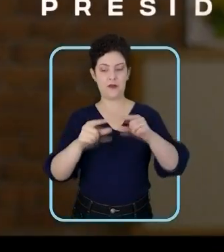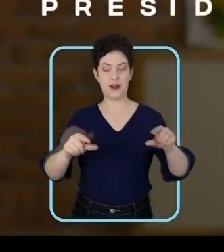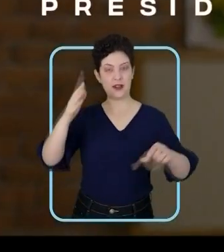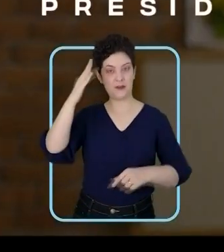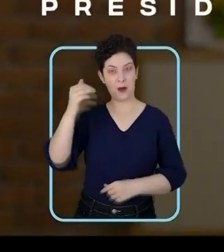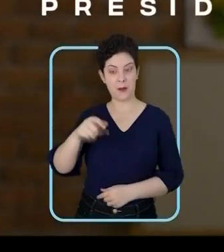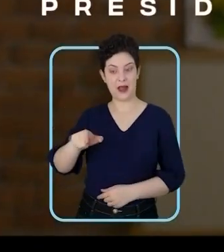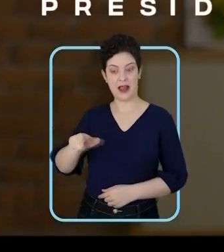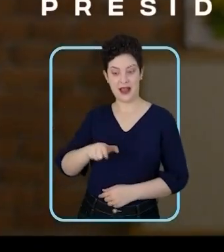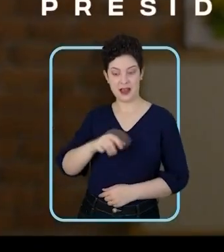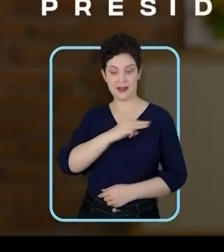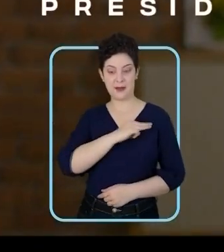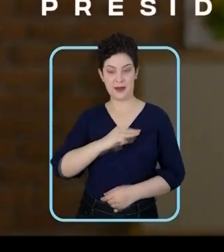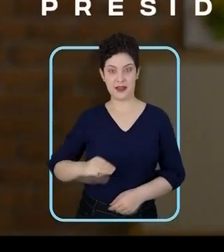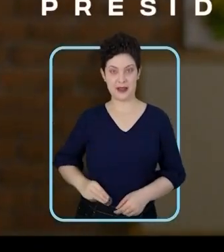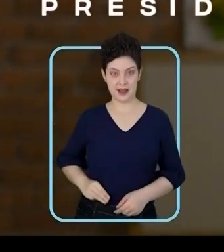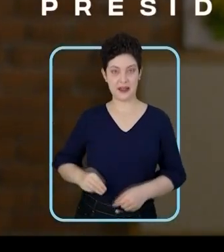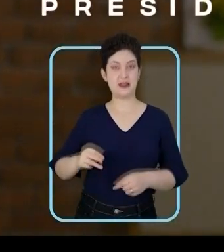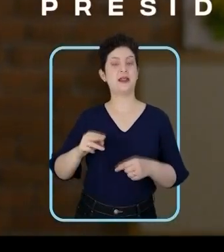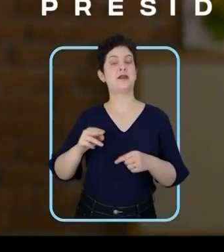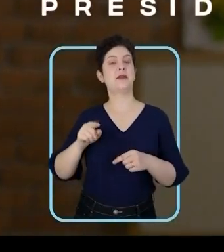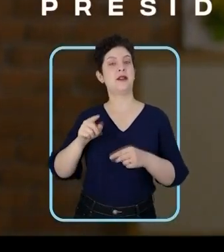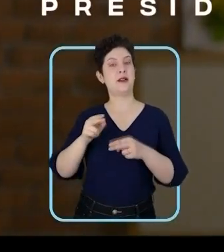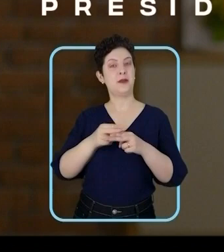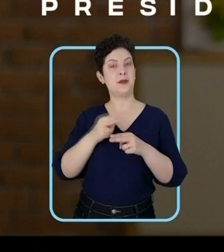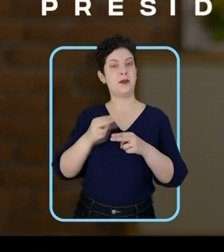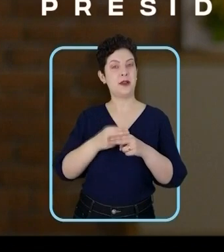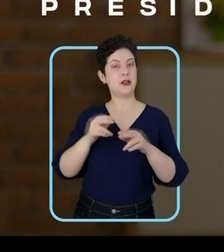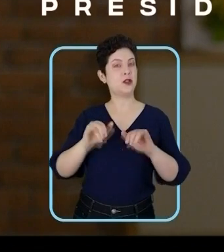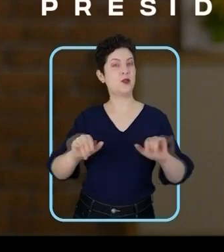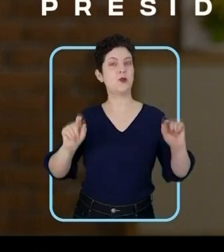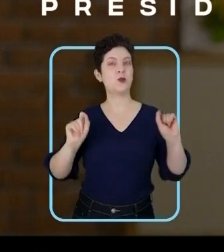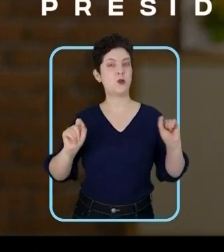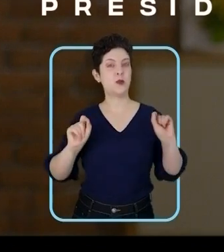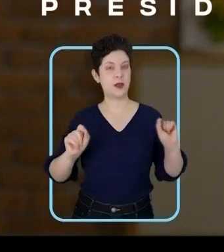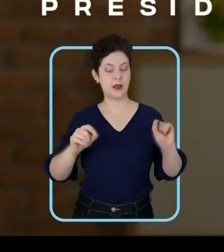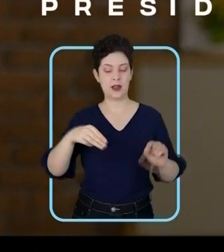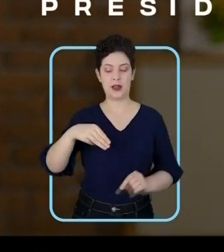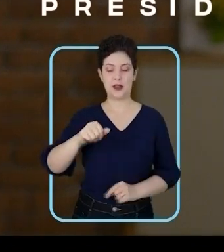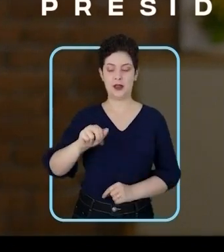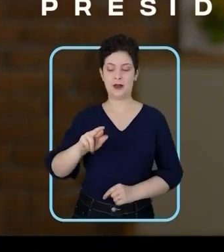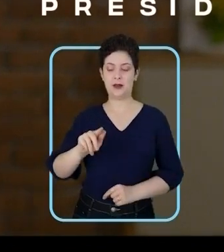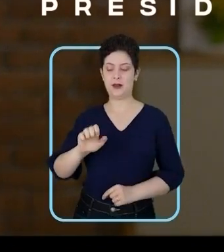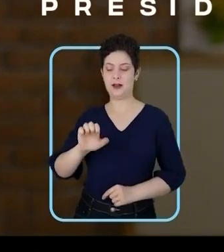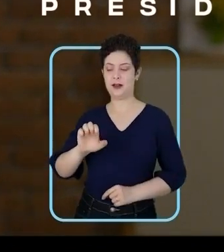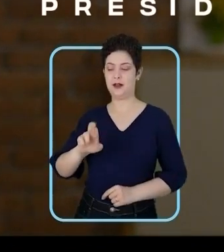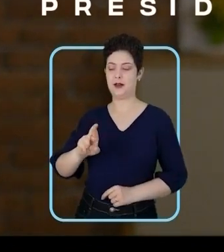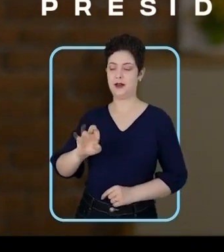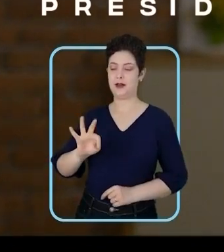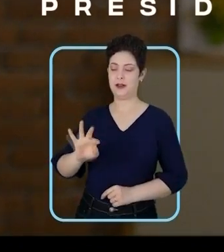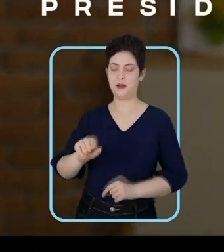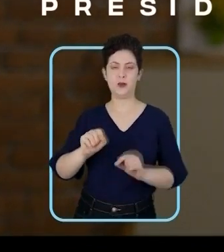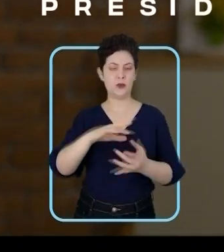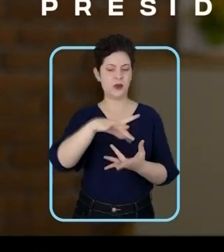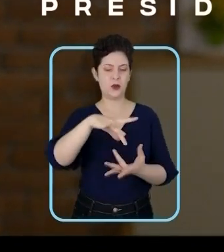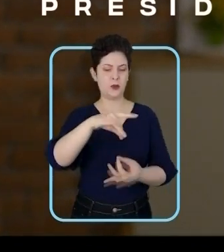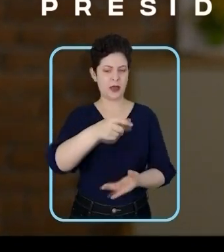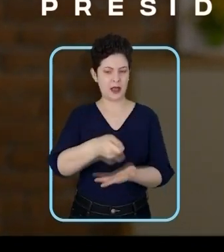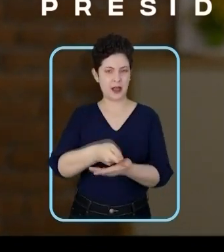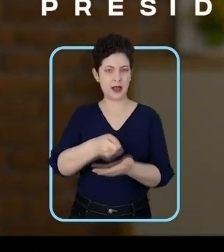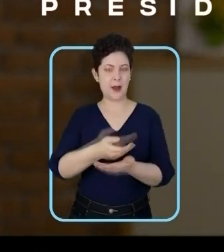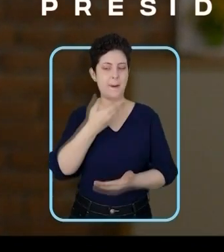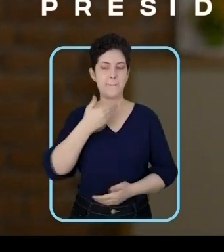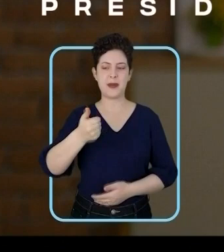frase famosa da ex-primeira-ministra britânica Margaret Thatcher que diz assim: a democracia não é um sistema feito